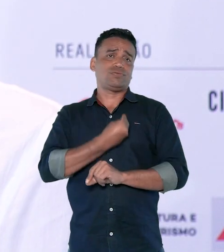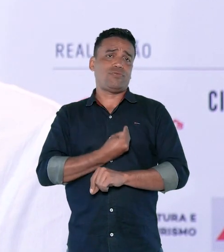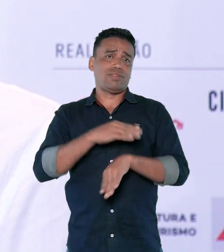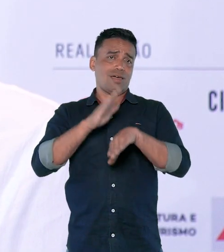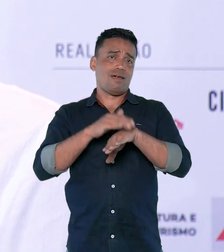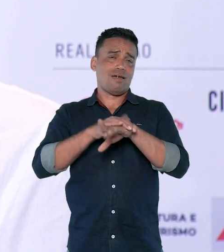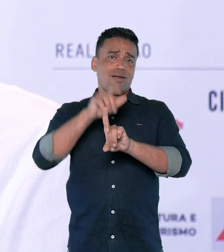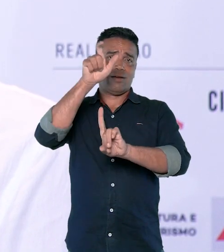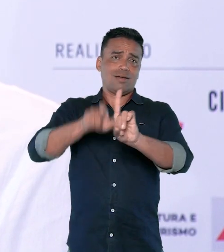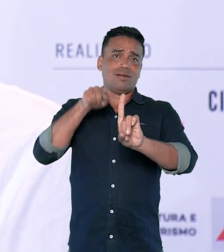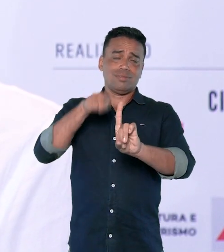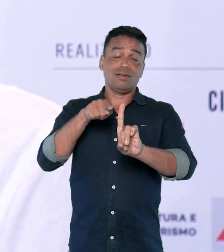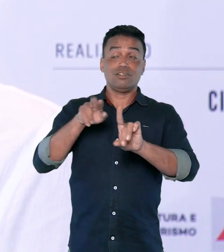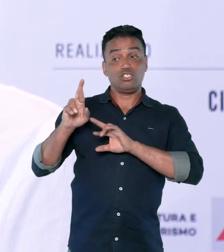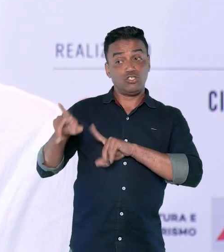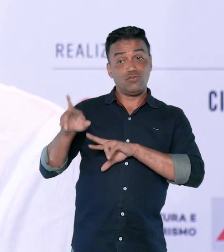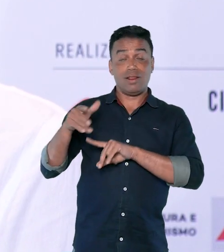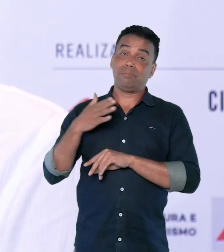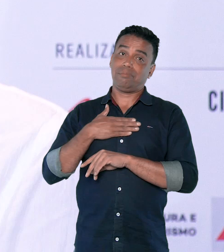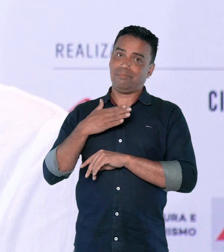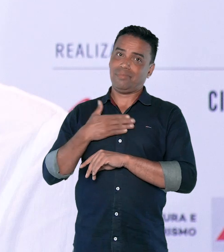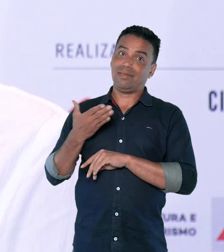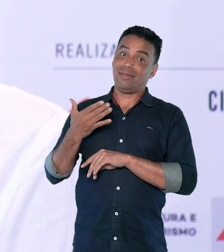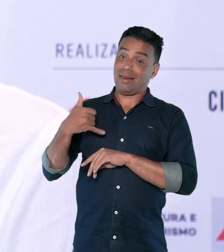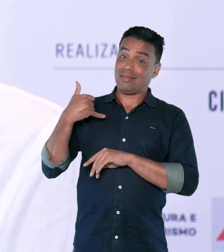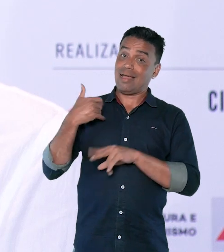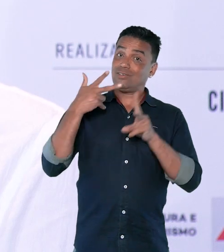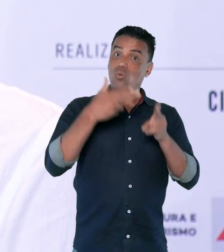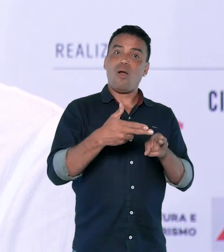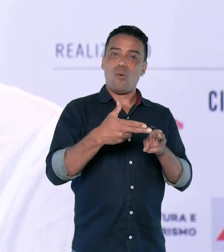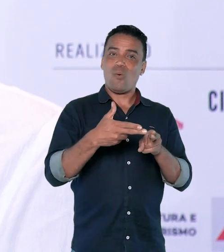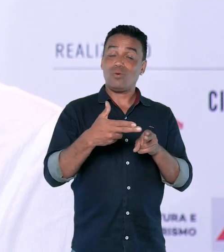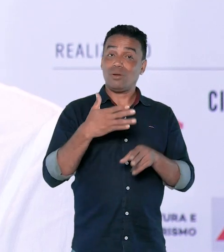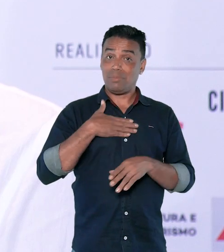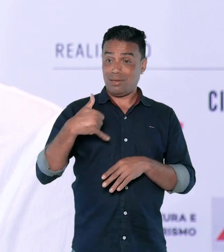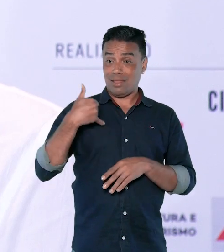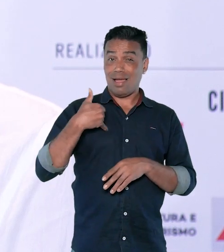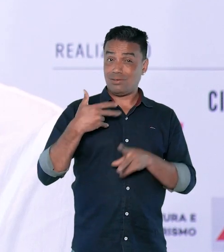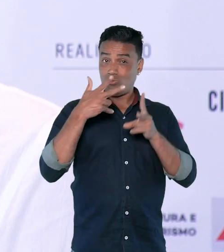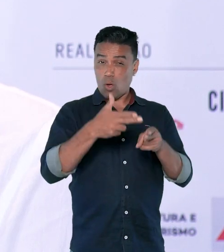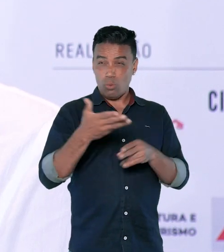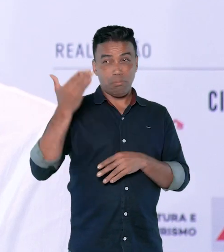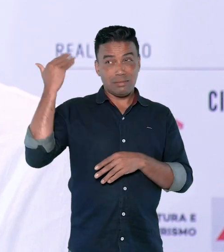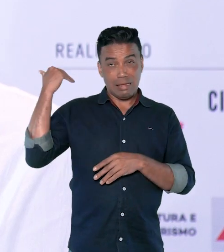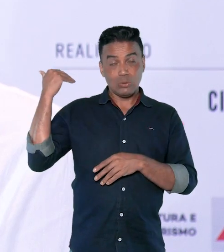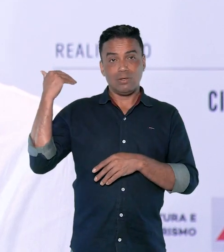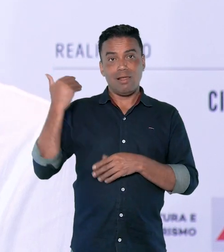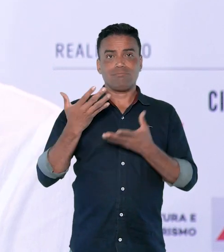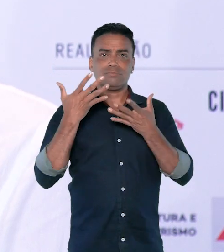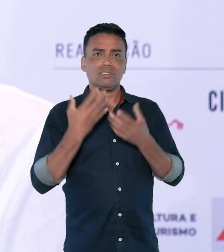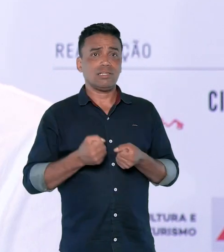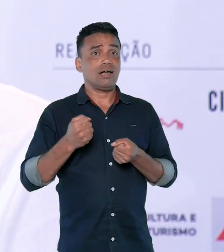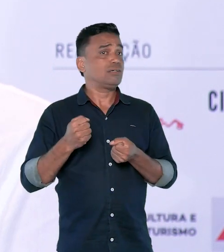Que é diferente da minha postura na idade dele. A minha postura na idade dele é aceitar